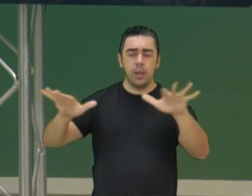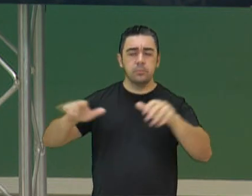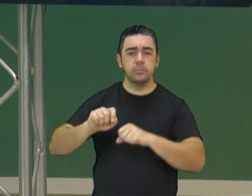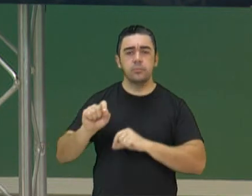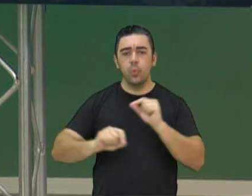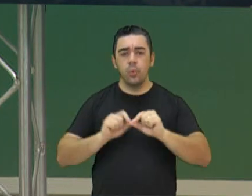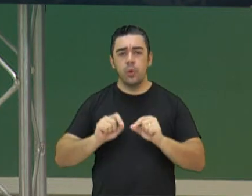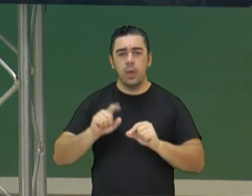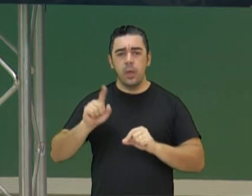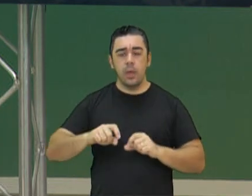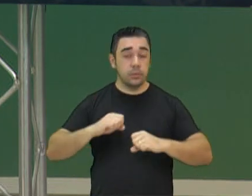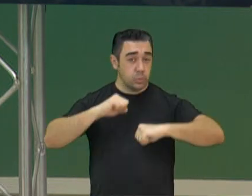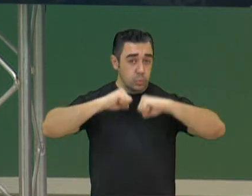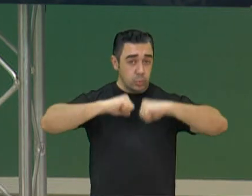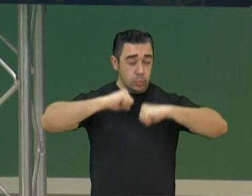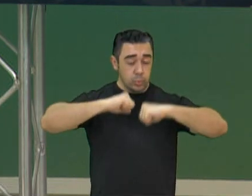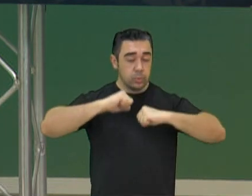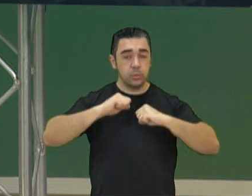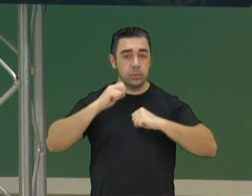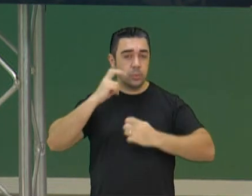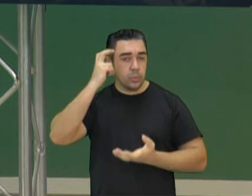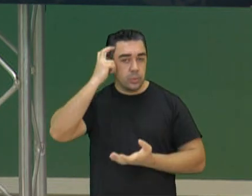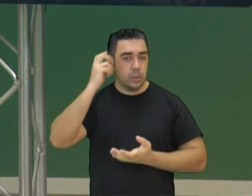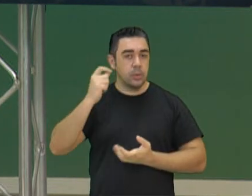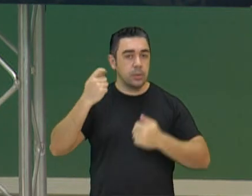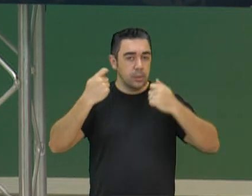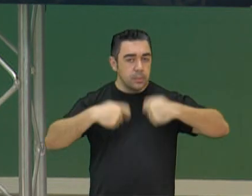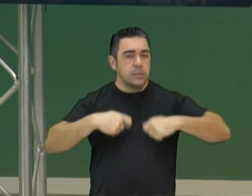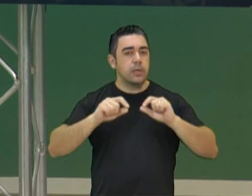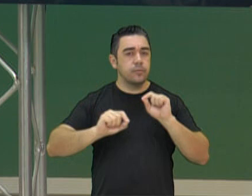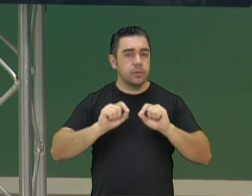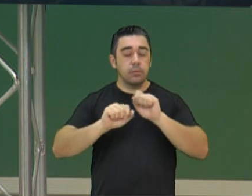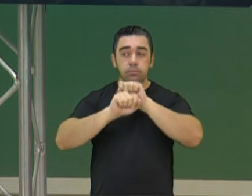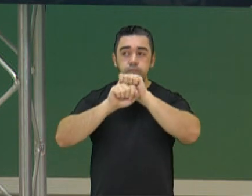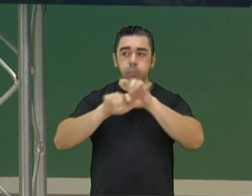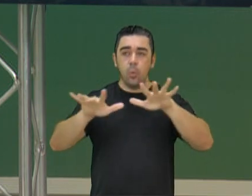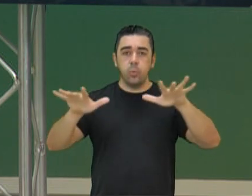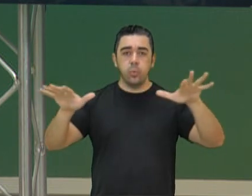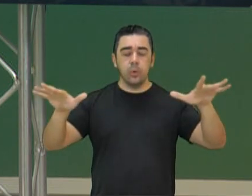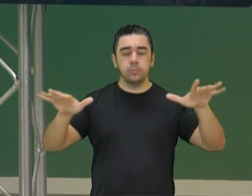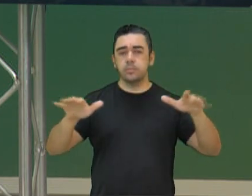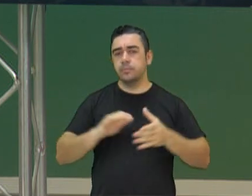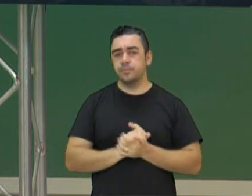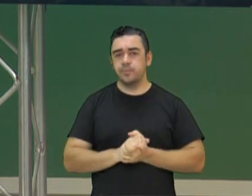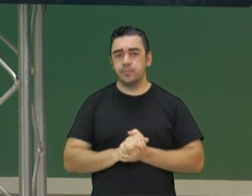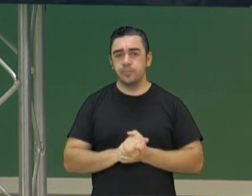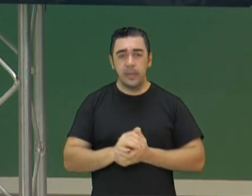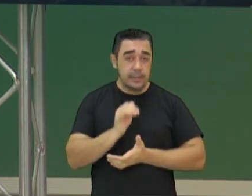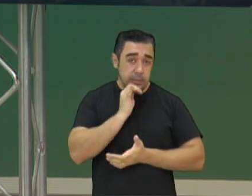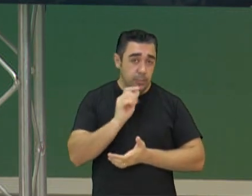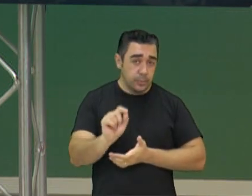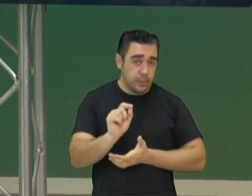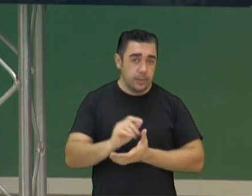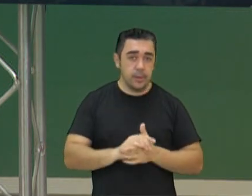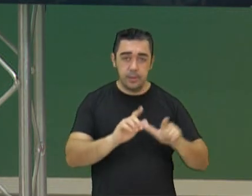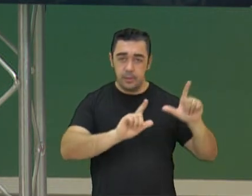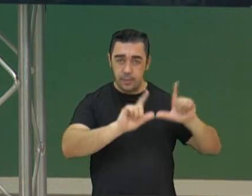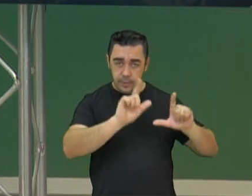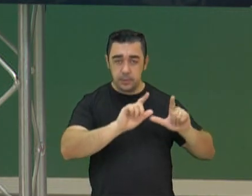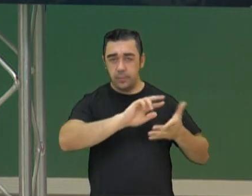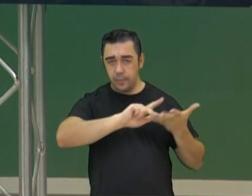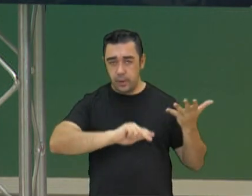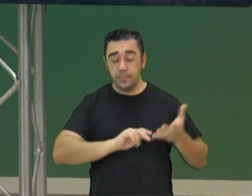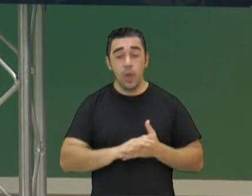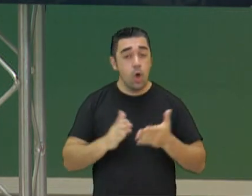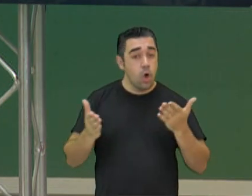cultural precisava de um meio que atingissem as massas, né? Então, os exemplos eram lá a TV e tal. E